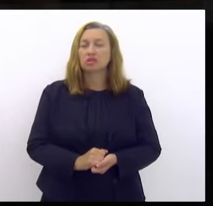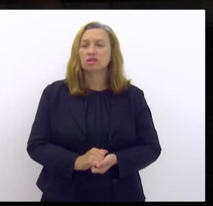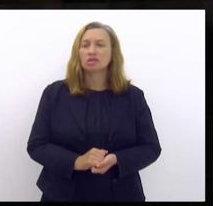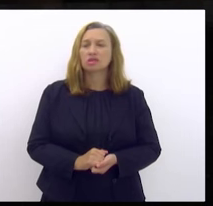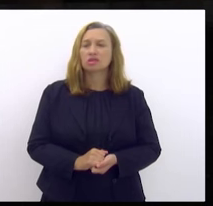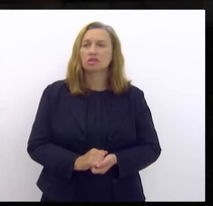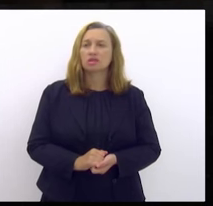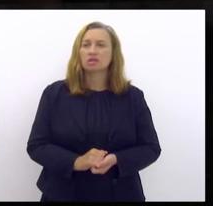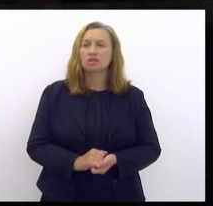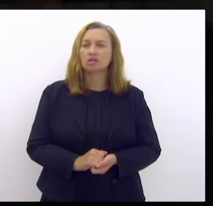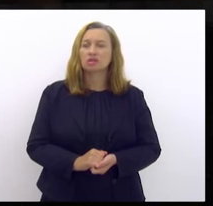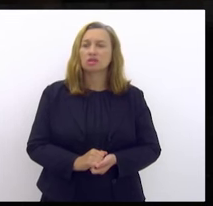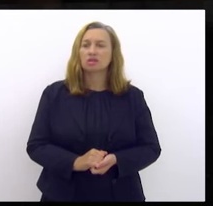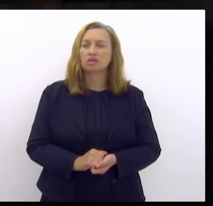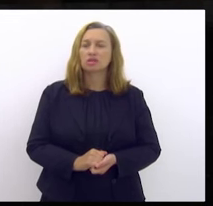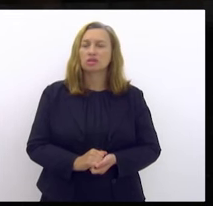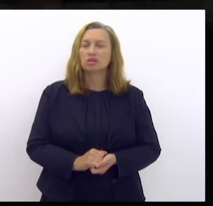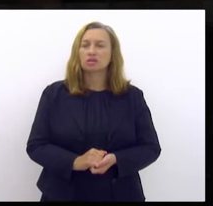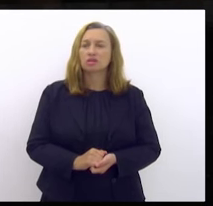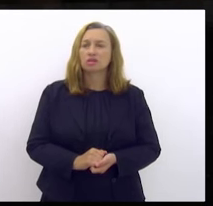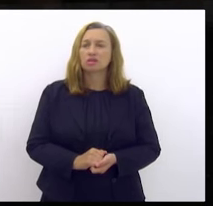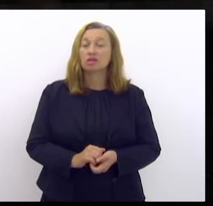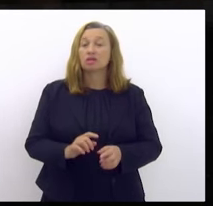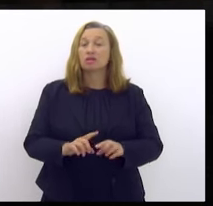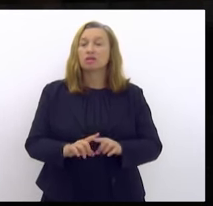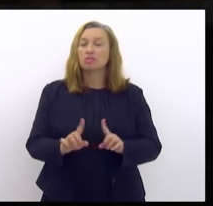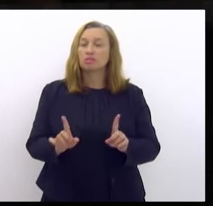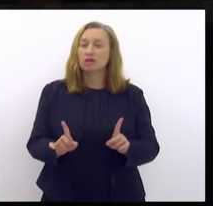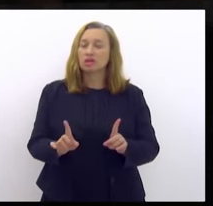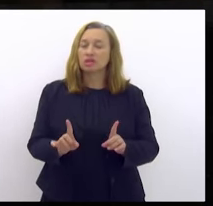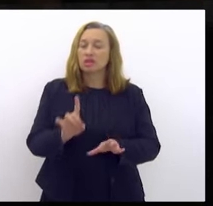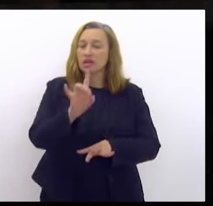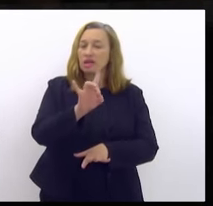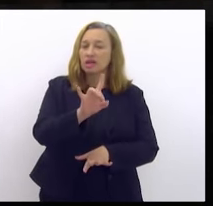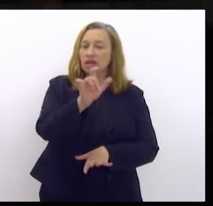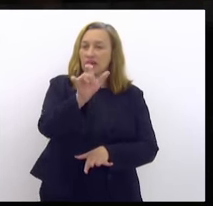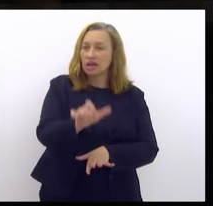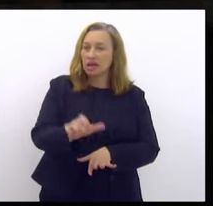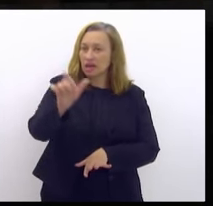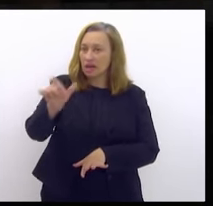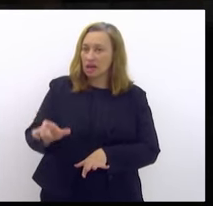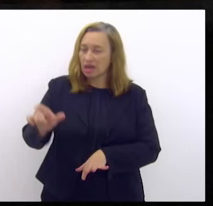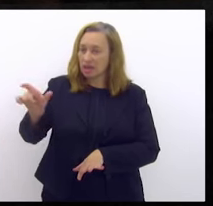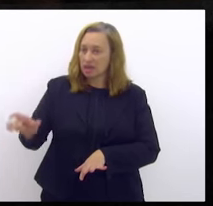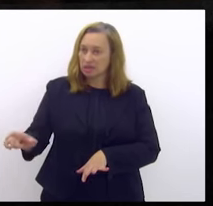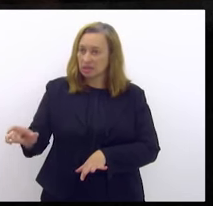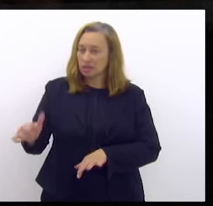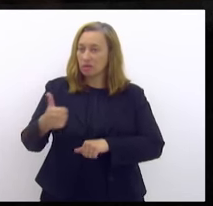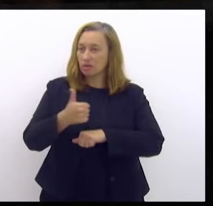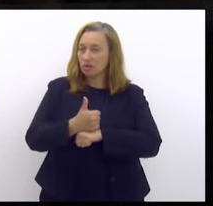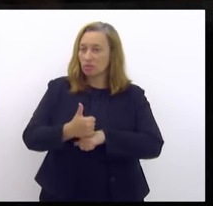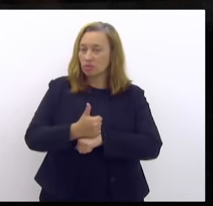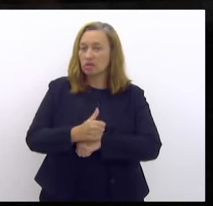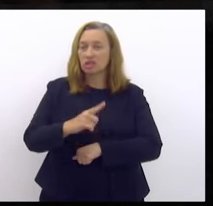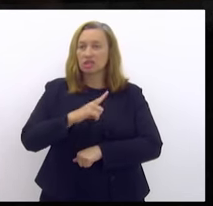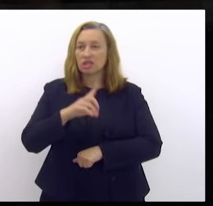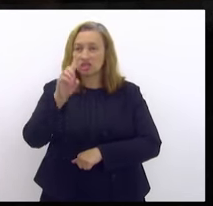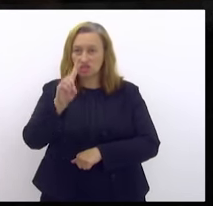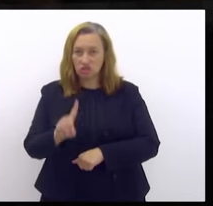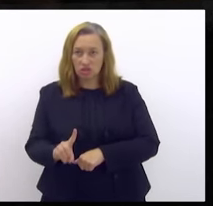relativamente irrisório, mas cada cargo comissionado tem direitos a